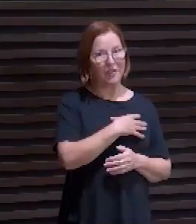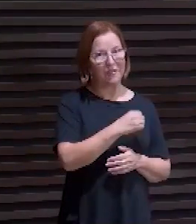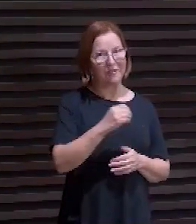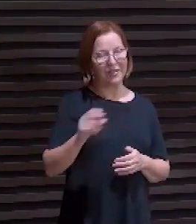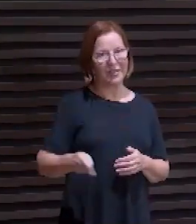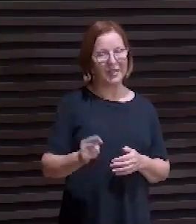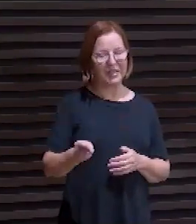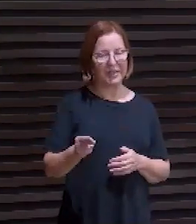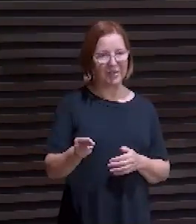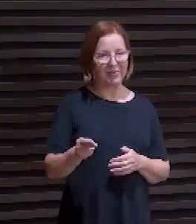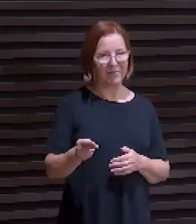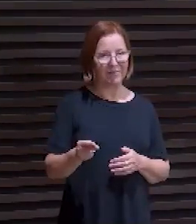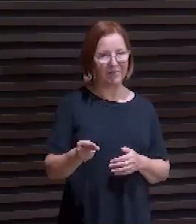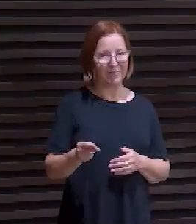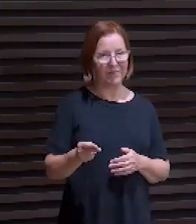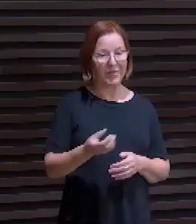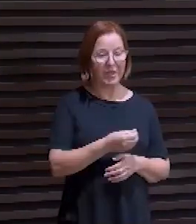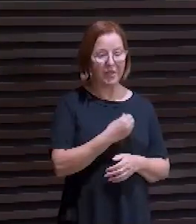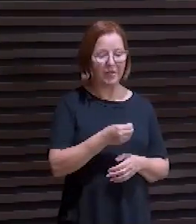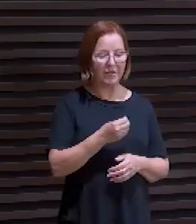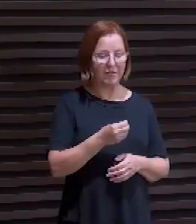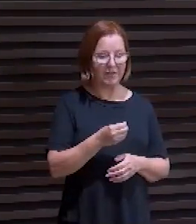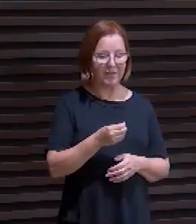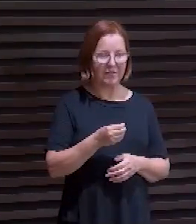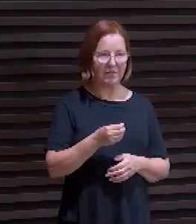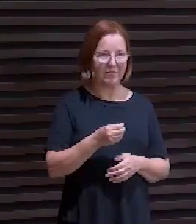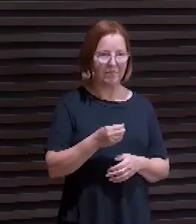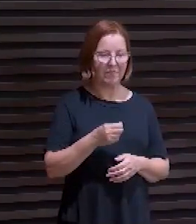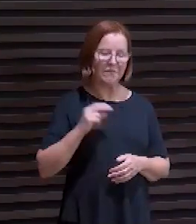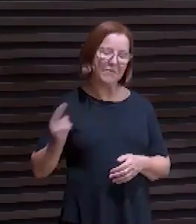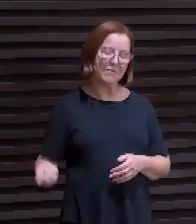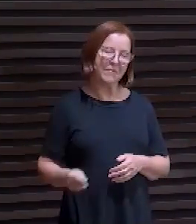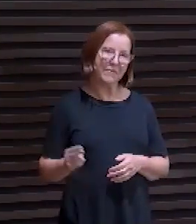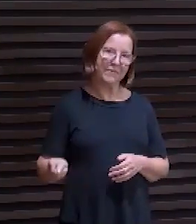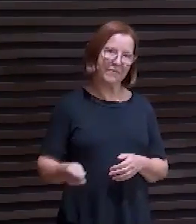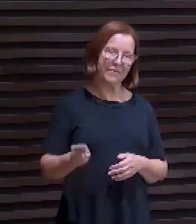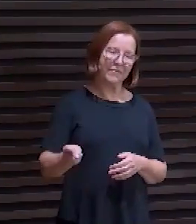Ele existe por toda a eternidade.